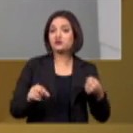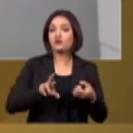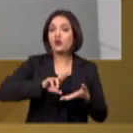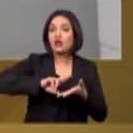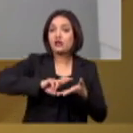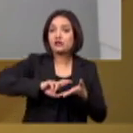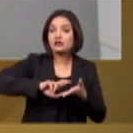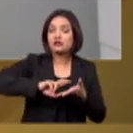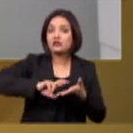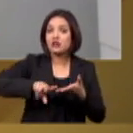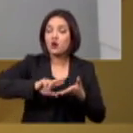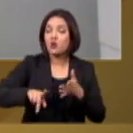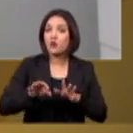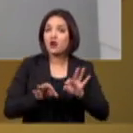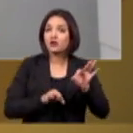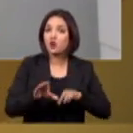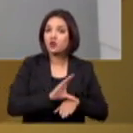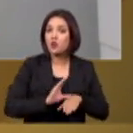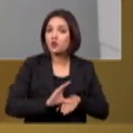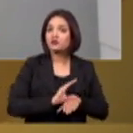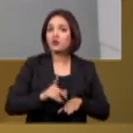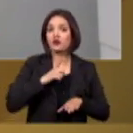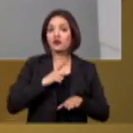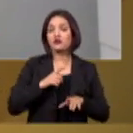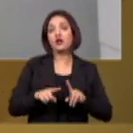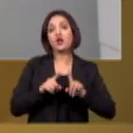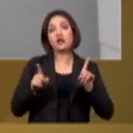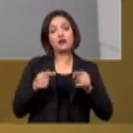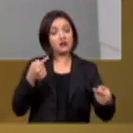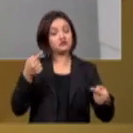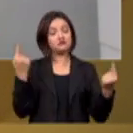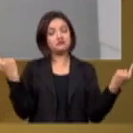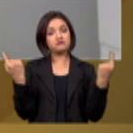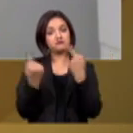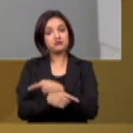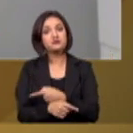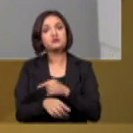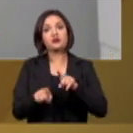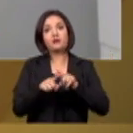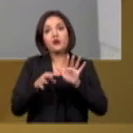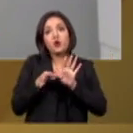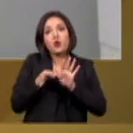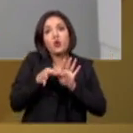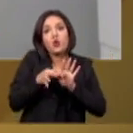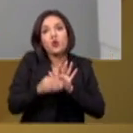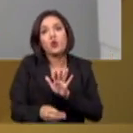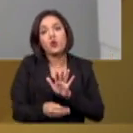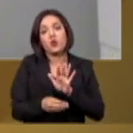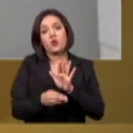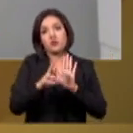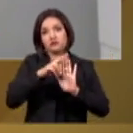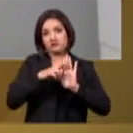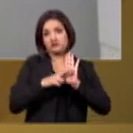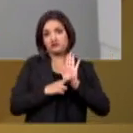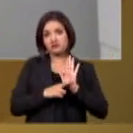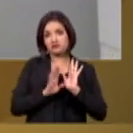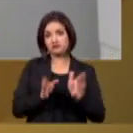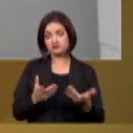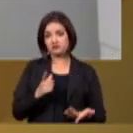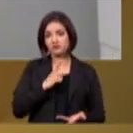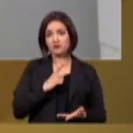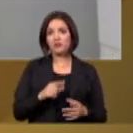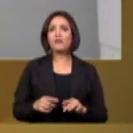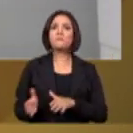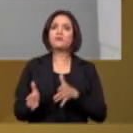pela ordem postal ou menos não foi recepcionado em sua completude não é nova no